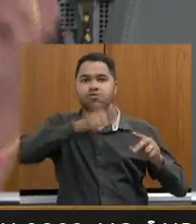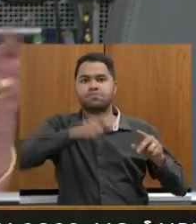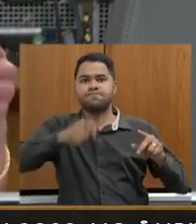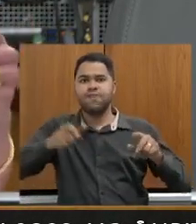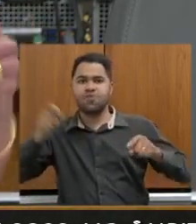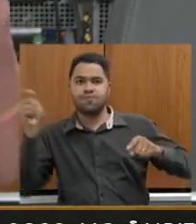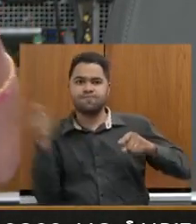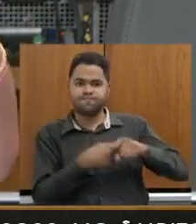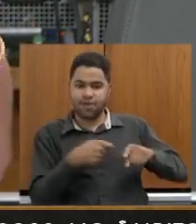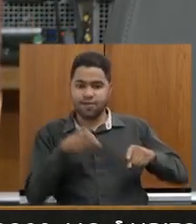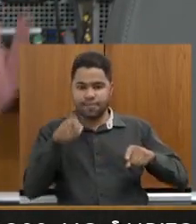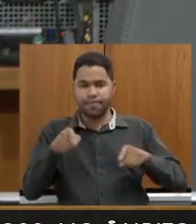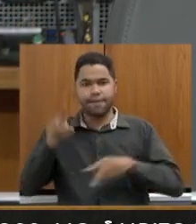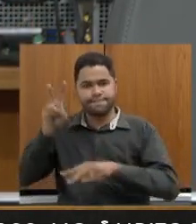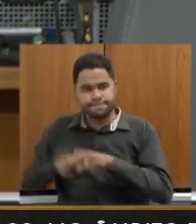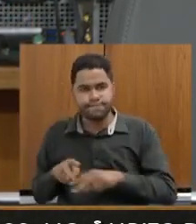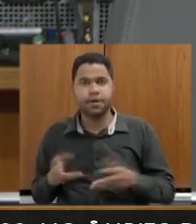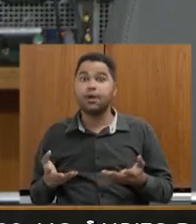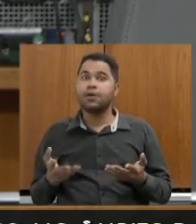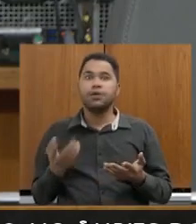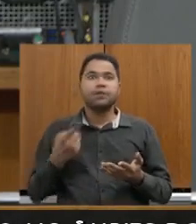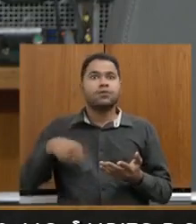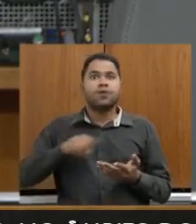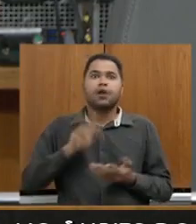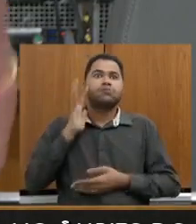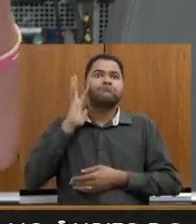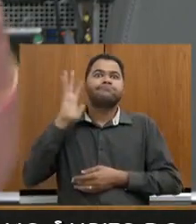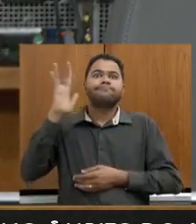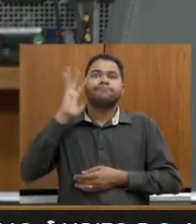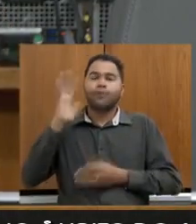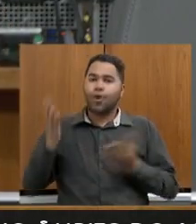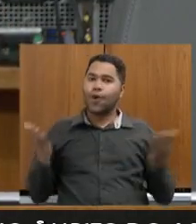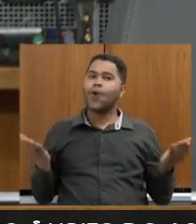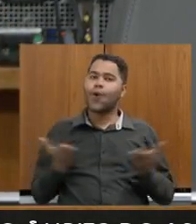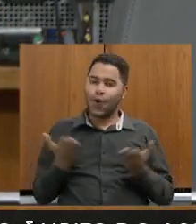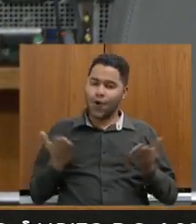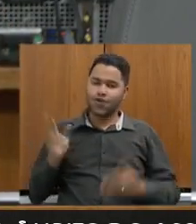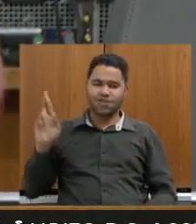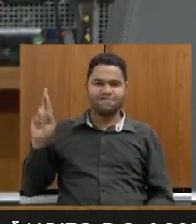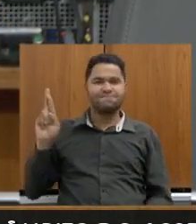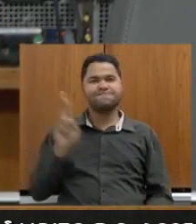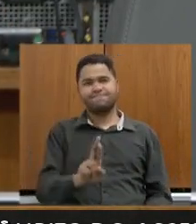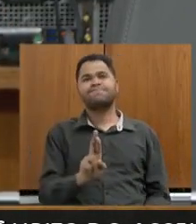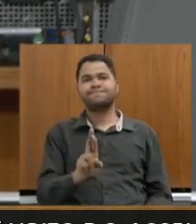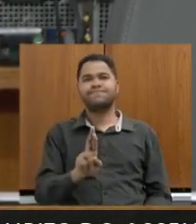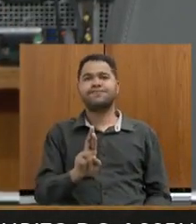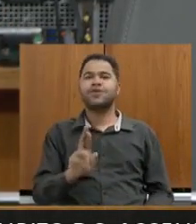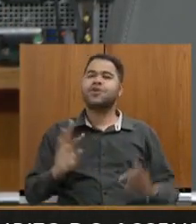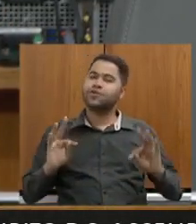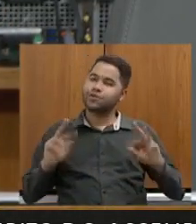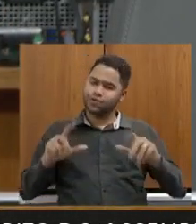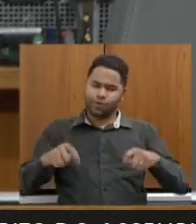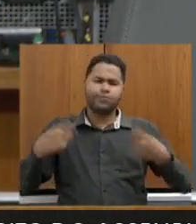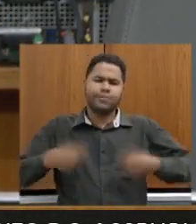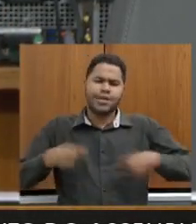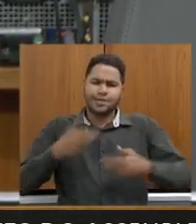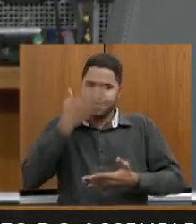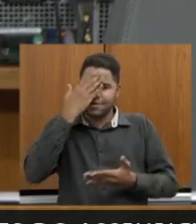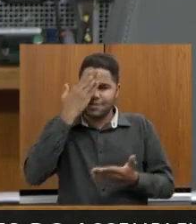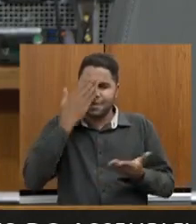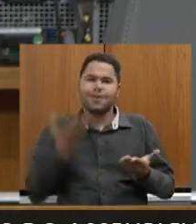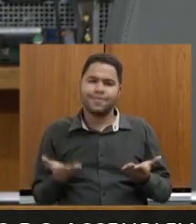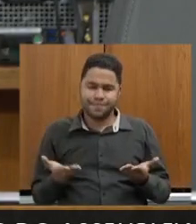isso é algo assim que nós nem imaginávamos que conseguiríamos E hoje nós somos referência nisso e todo mundo precisa saber